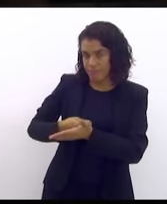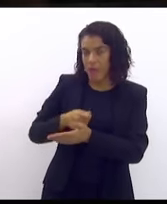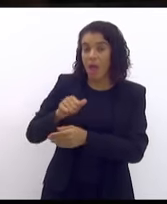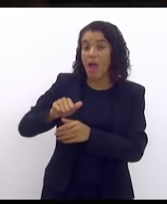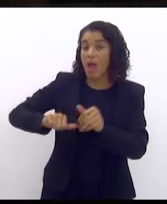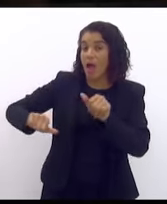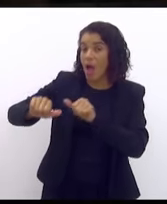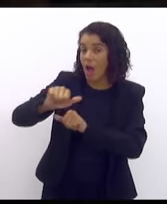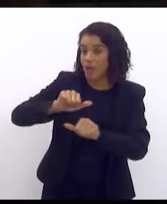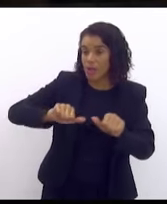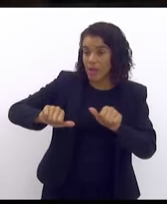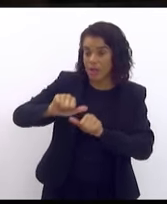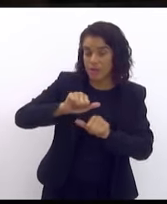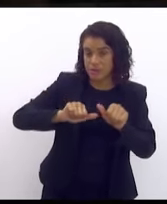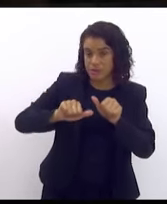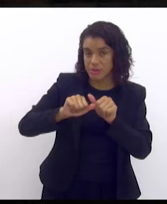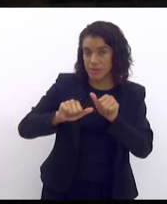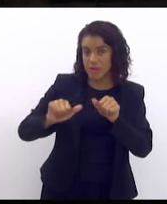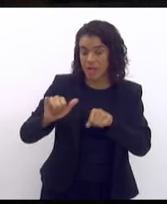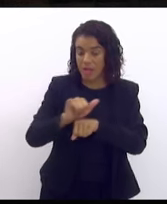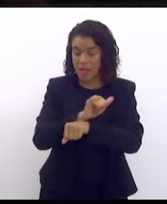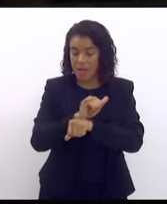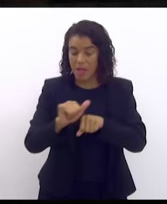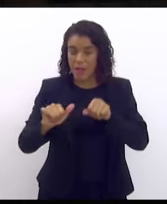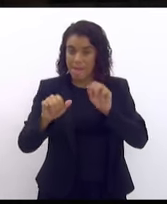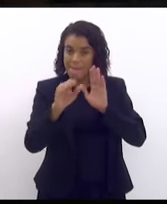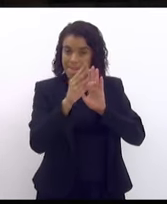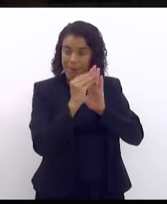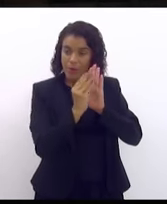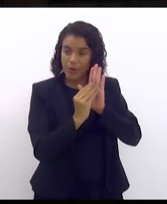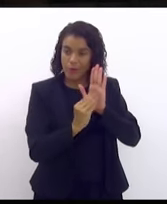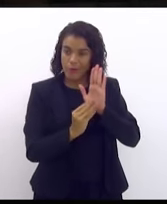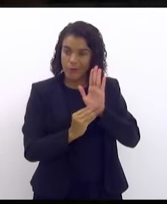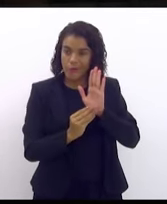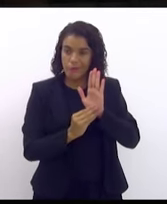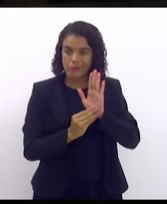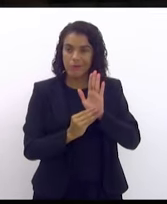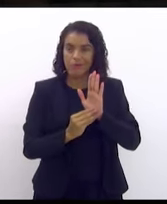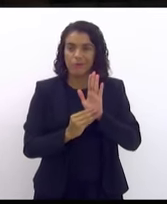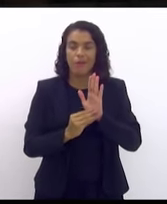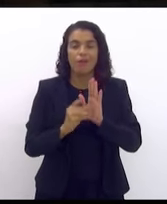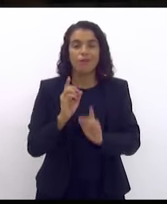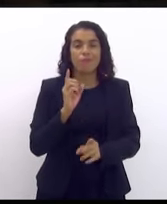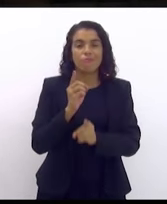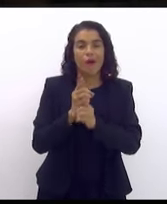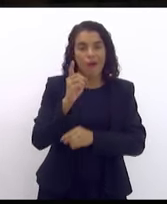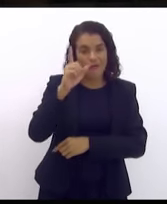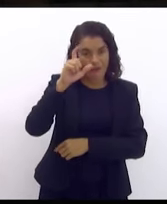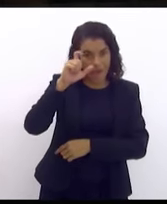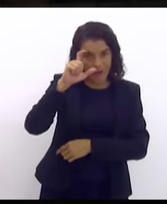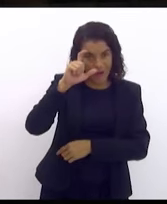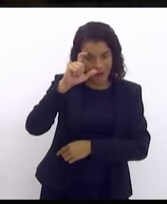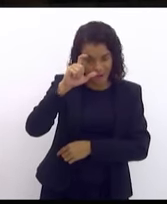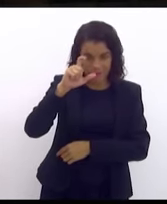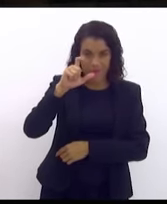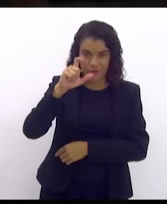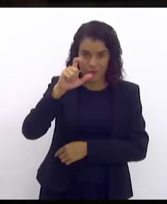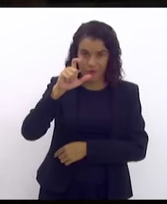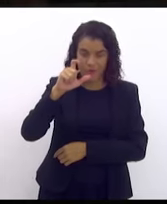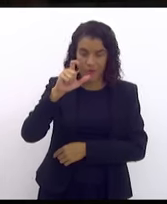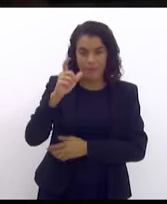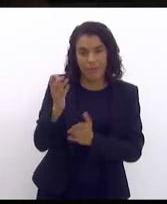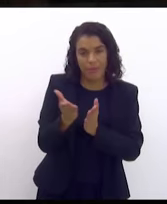alterações na a metodologia da questão do reconhecimento fotográfico porque o